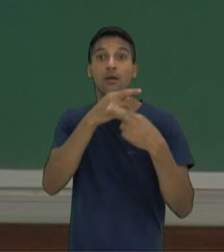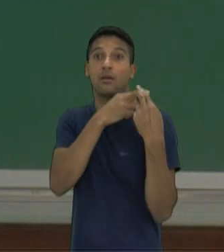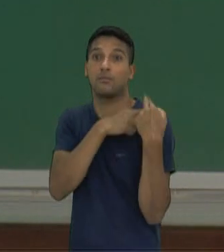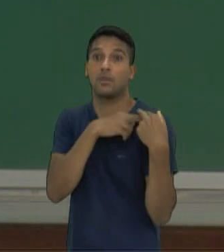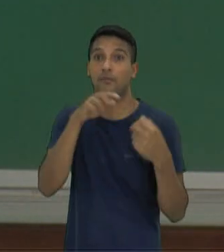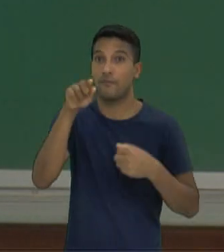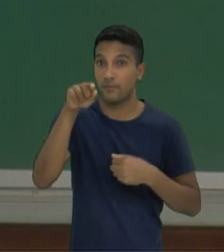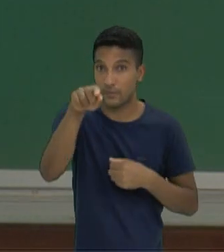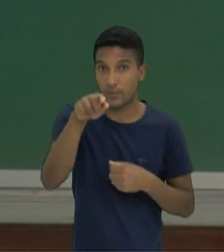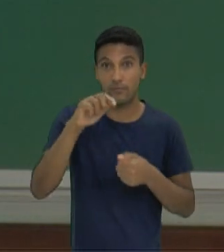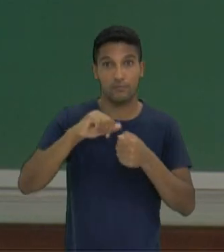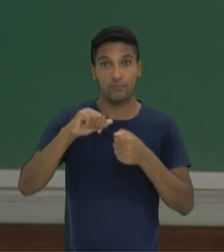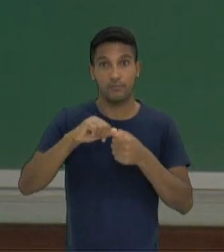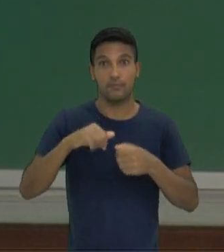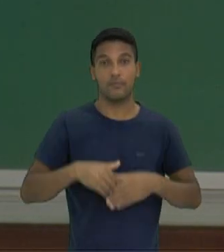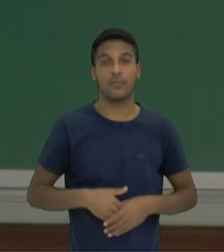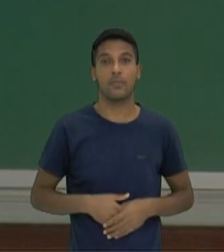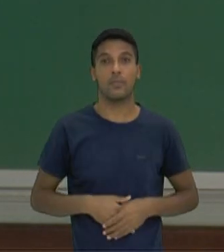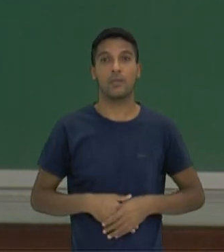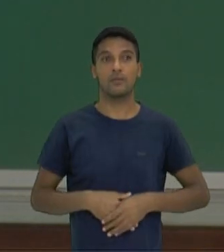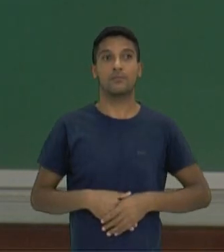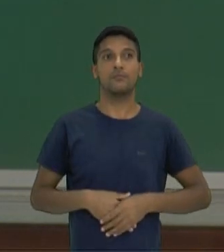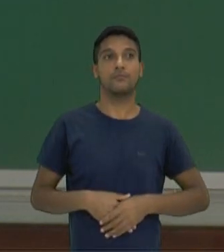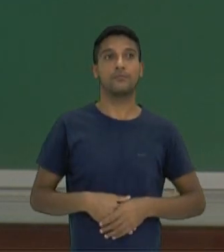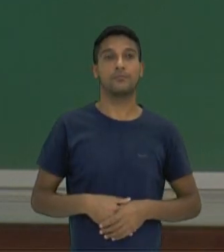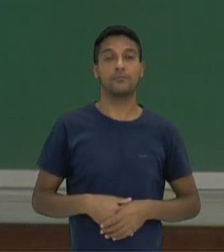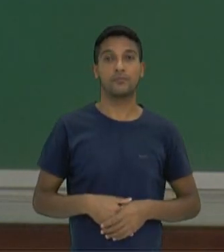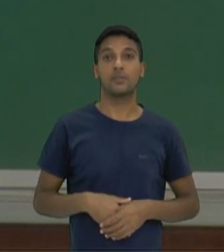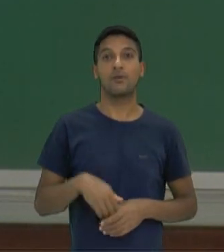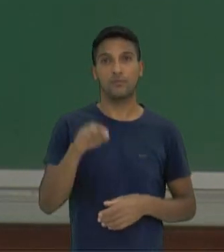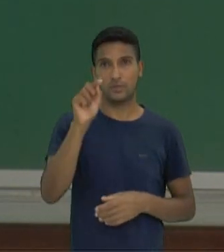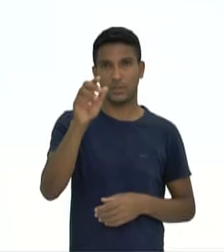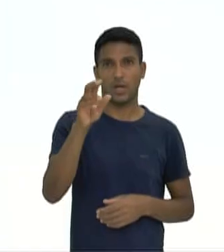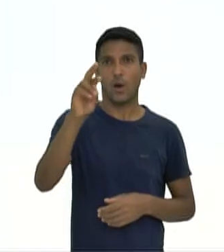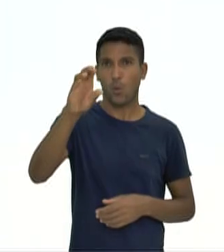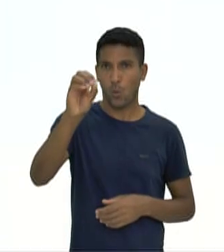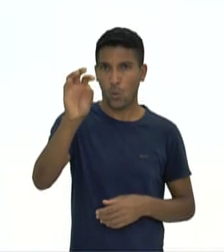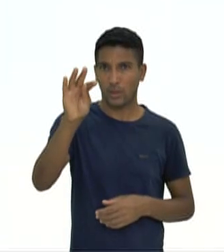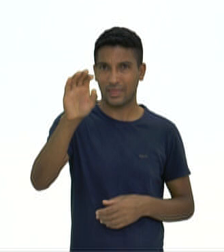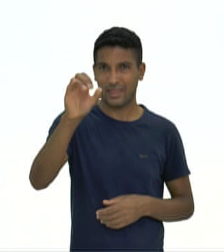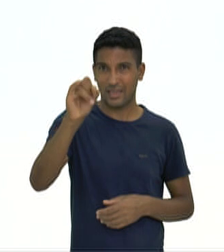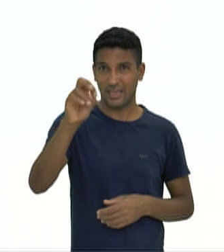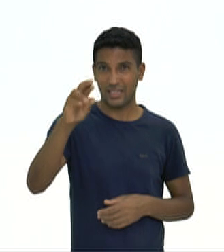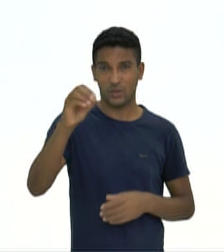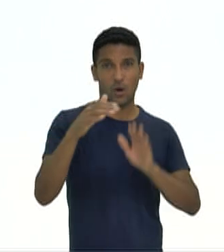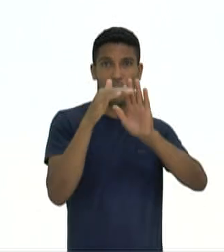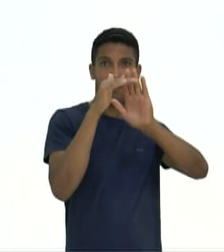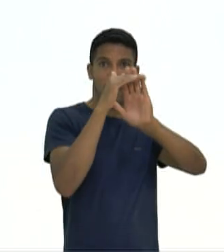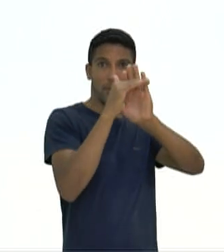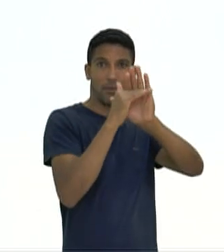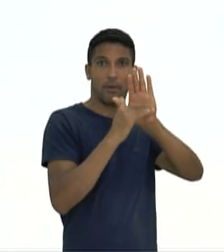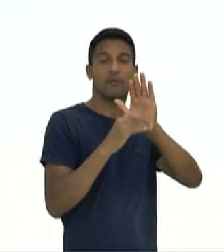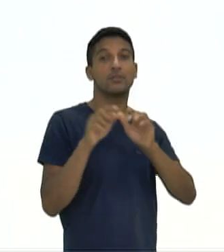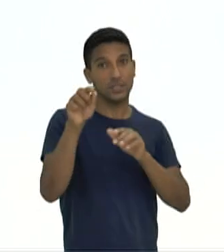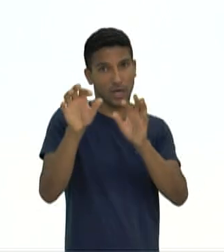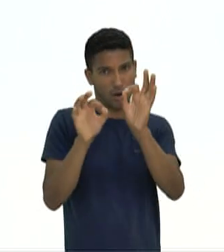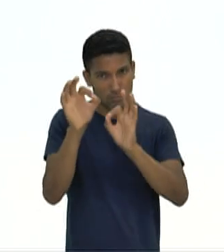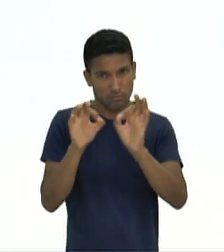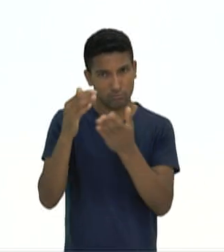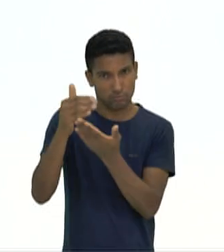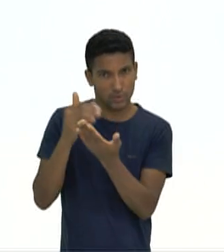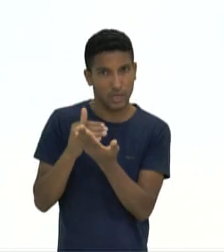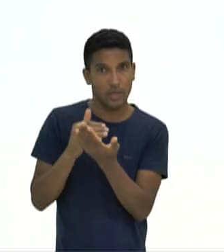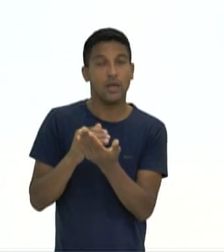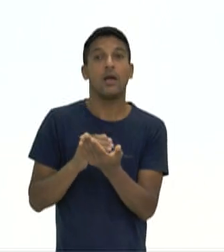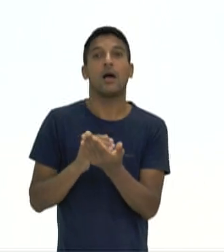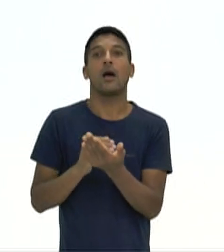entrevistado. Agora, depois de elaborar o roteiro, combine com seu entrevistado data e local da